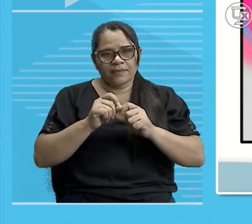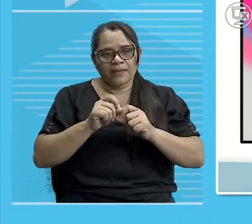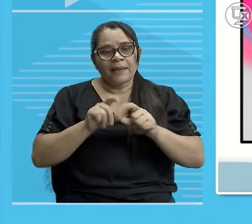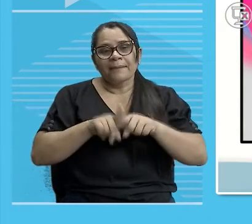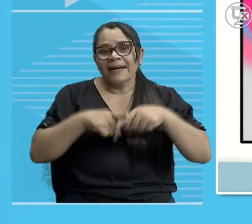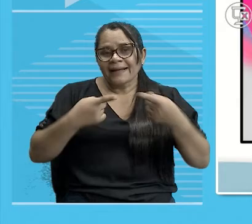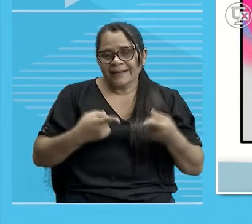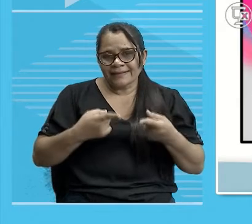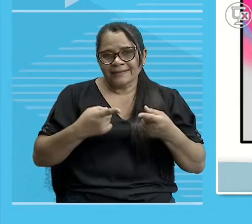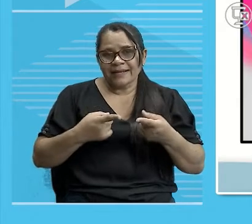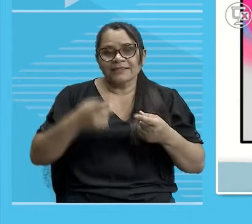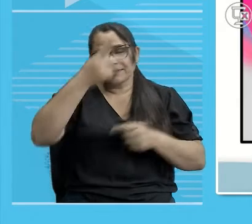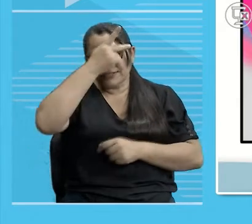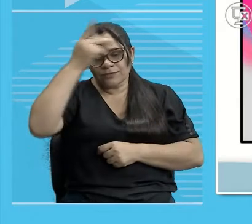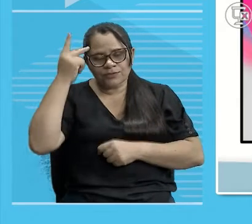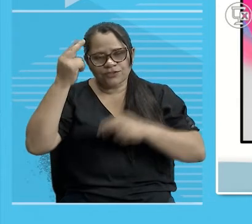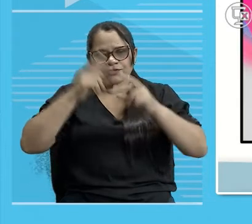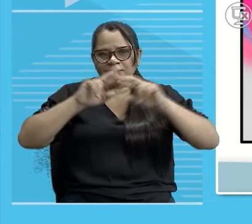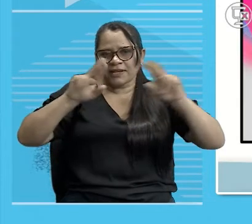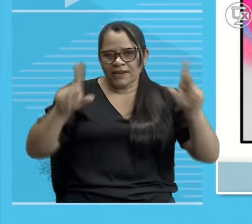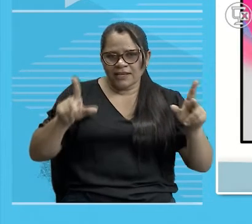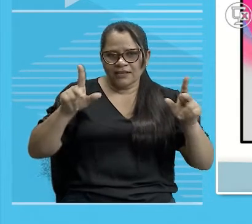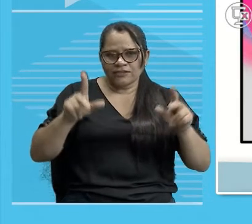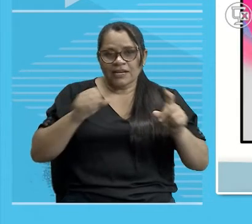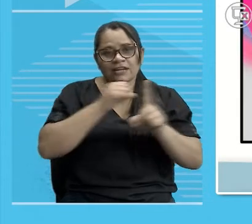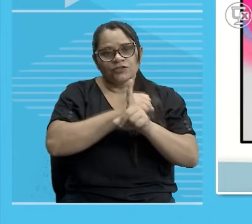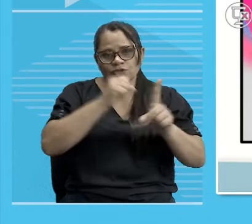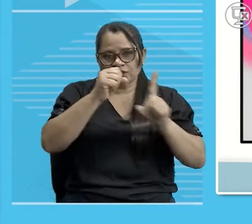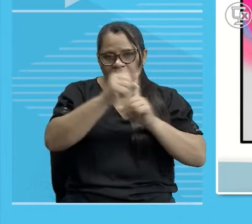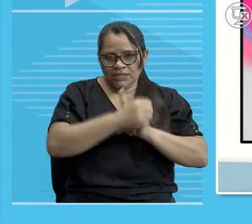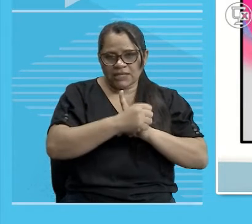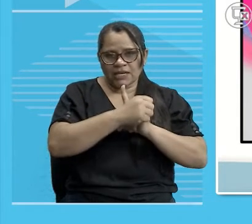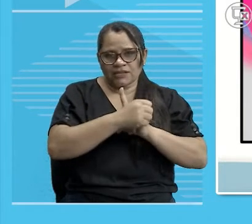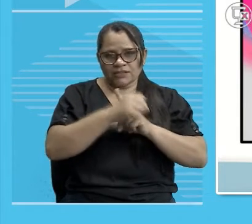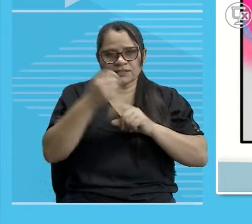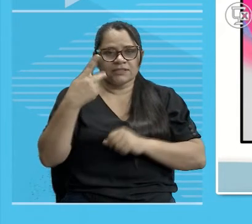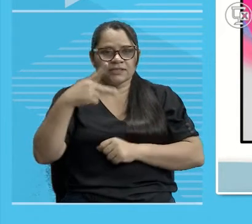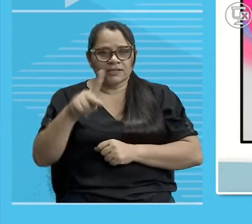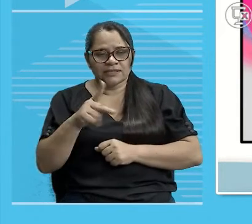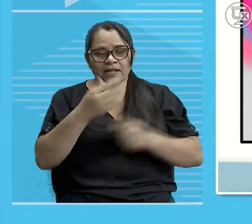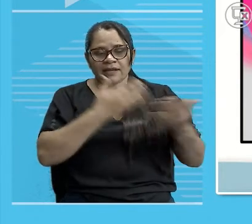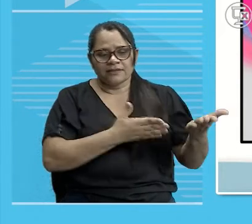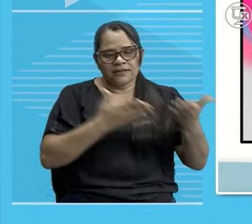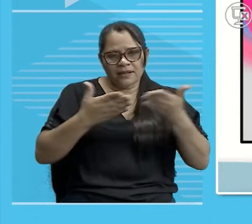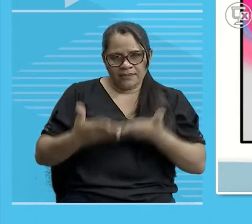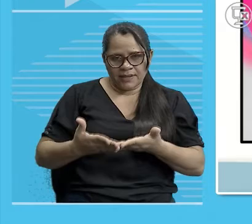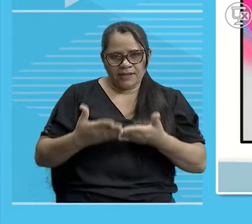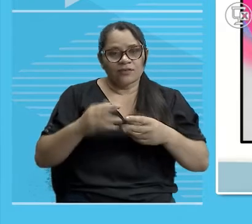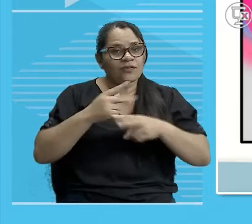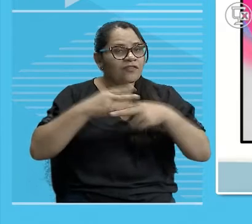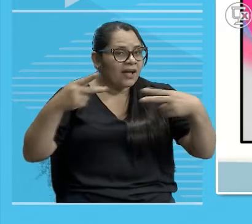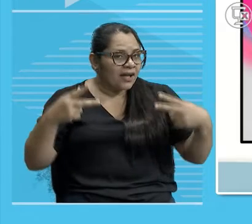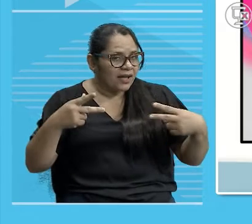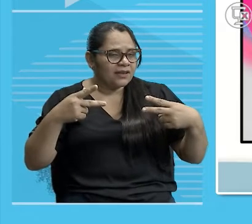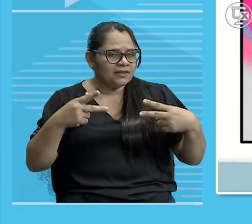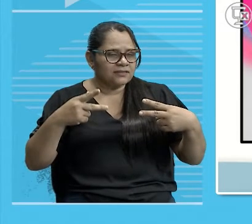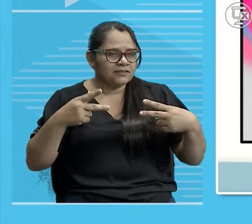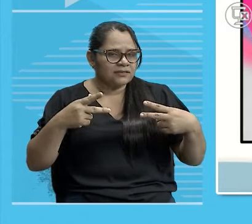diferentes a sociedade está colhendo a diversidade